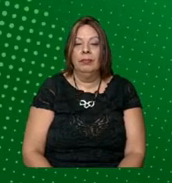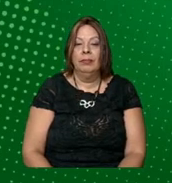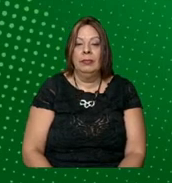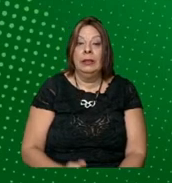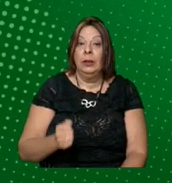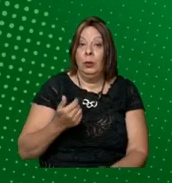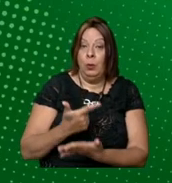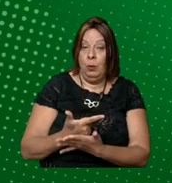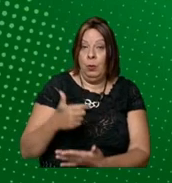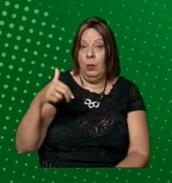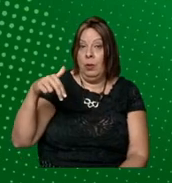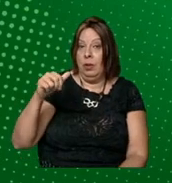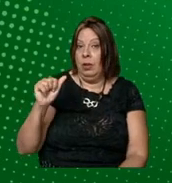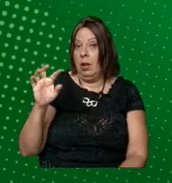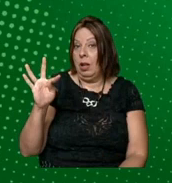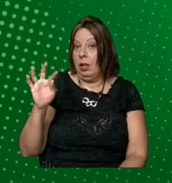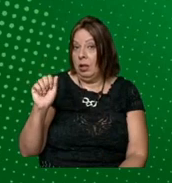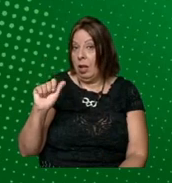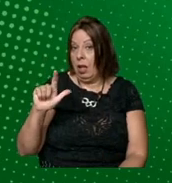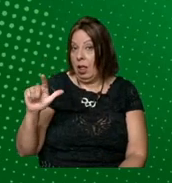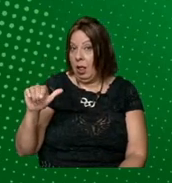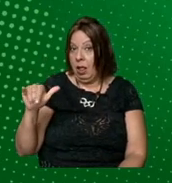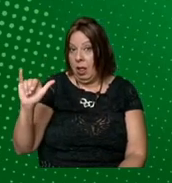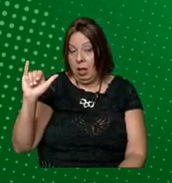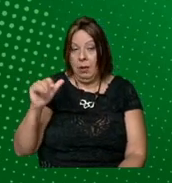Nathalie, que faz parte da Regional Estância.